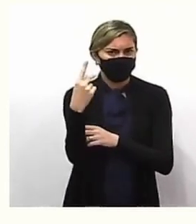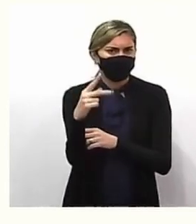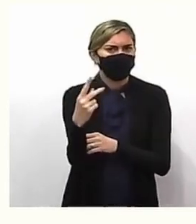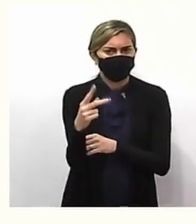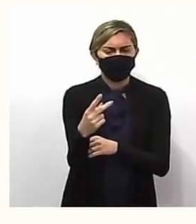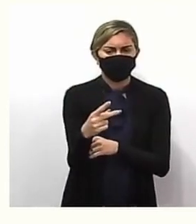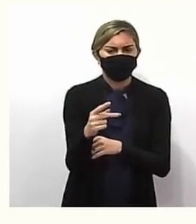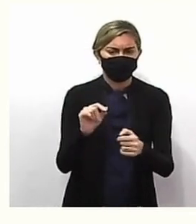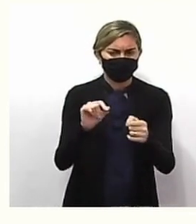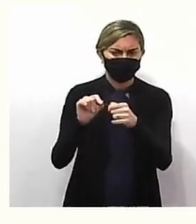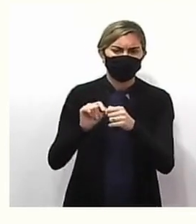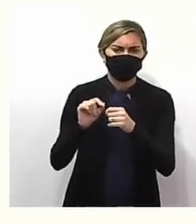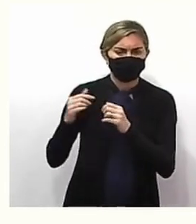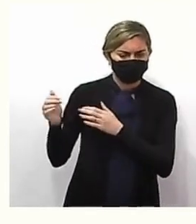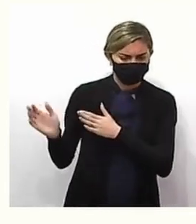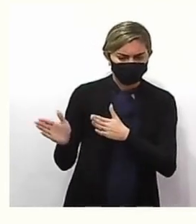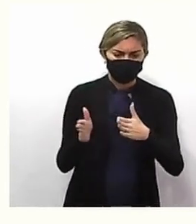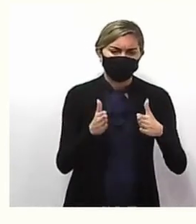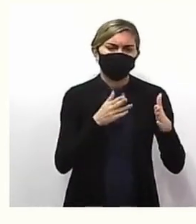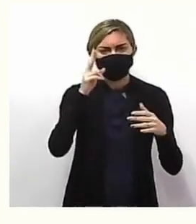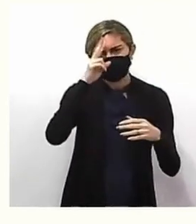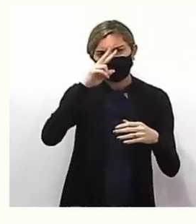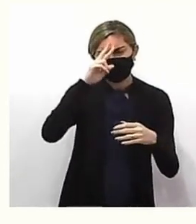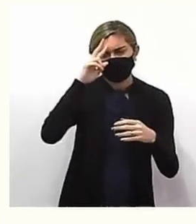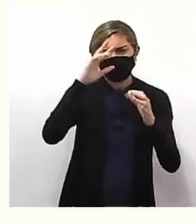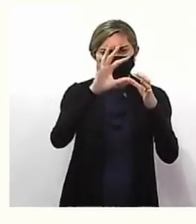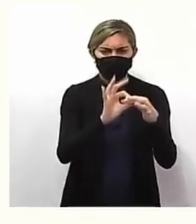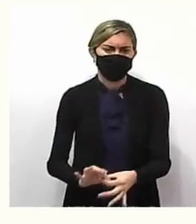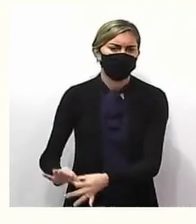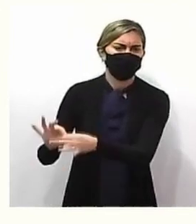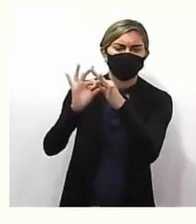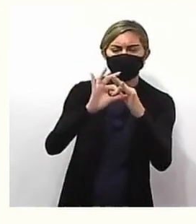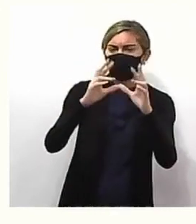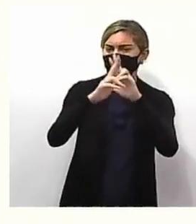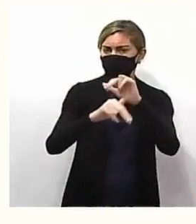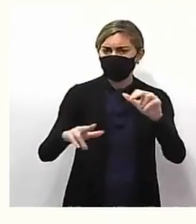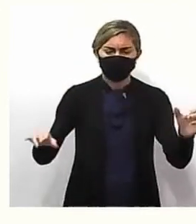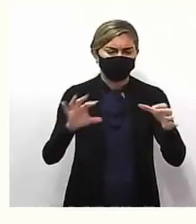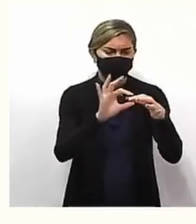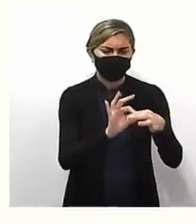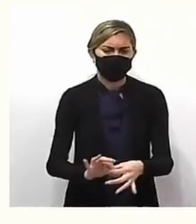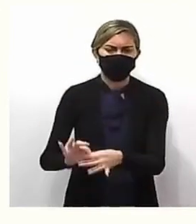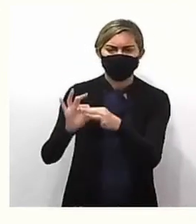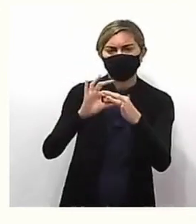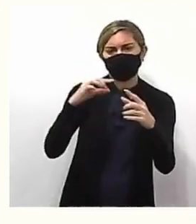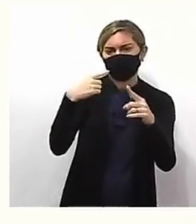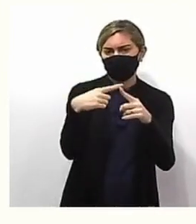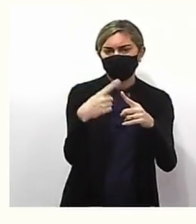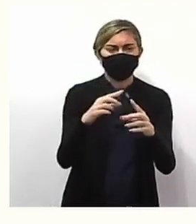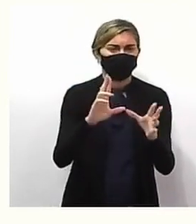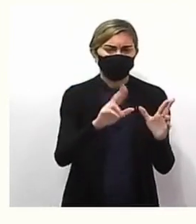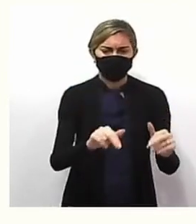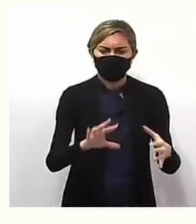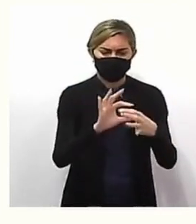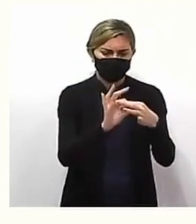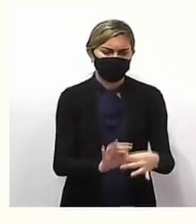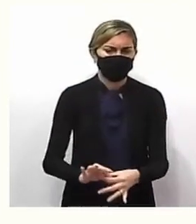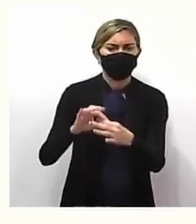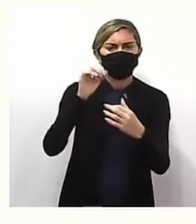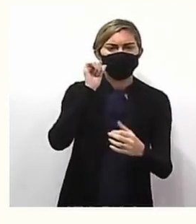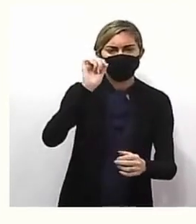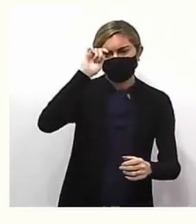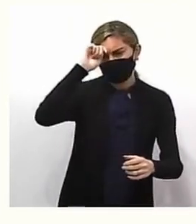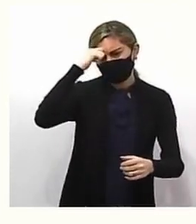Aquela que se faz passar como a história universal nunca foi universal, porque nunca incluiu mulheres